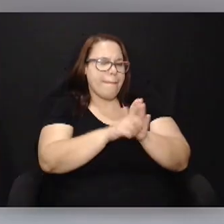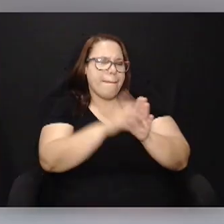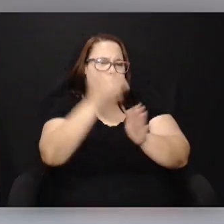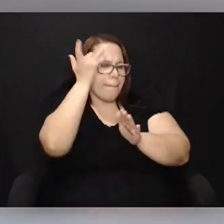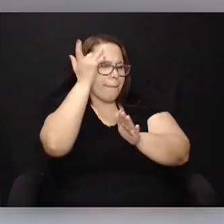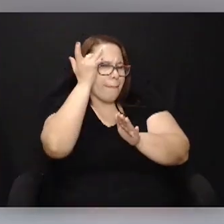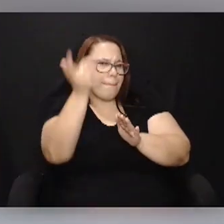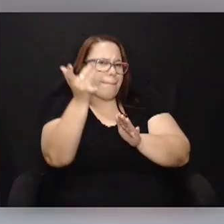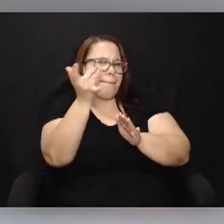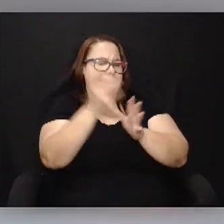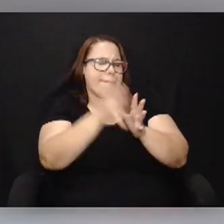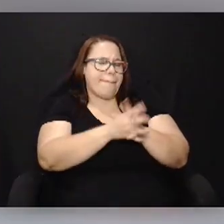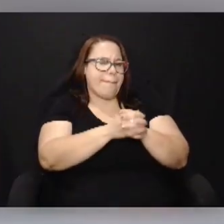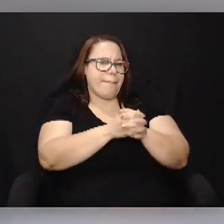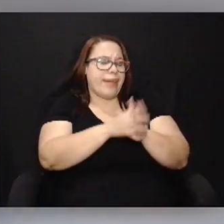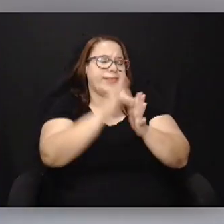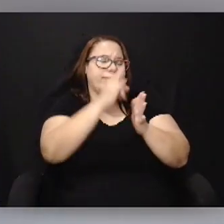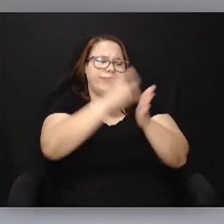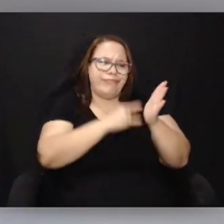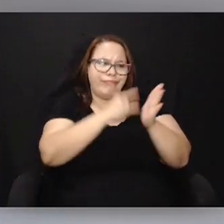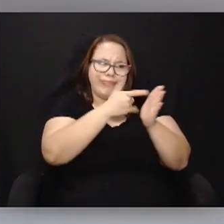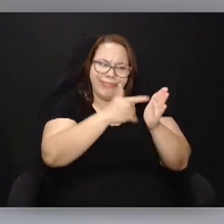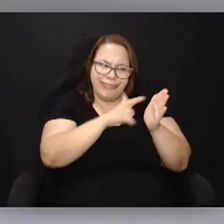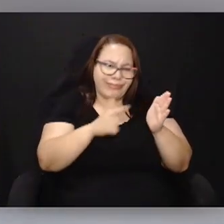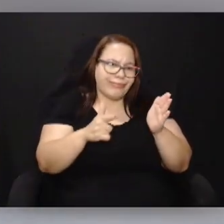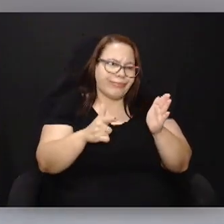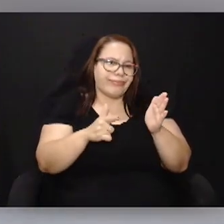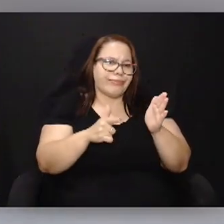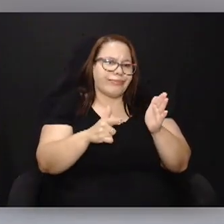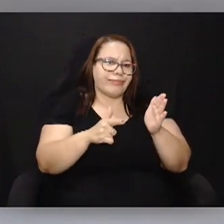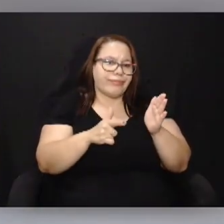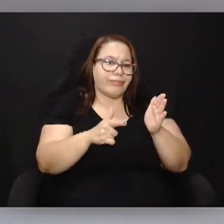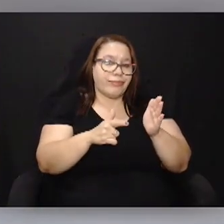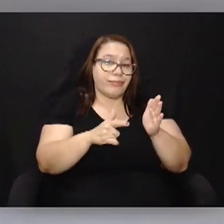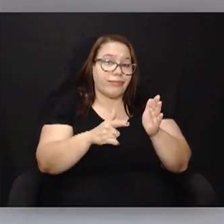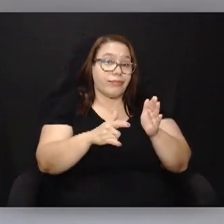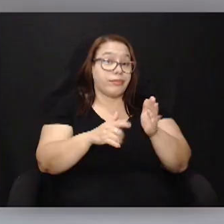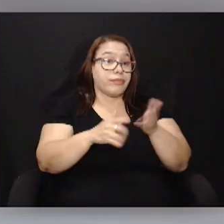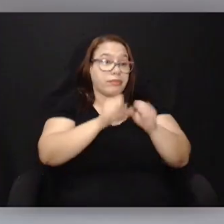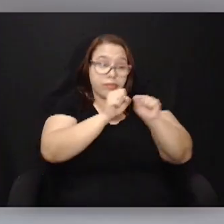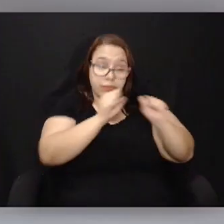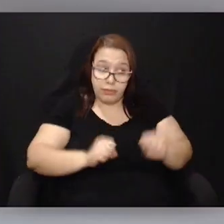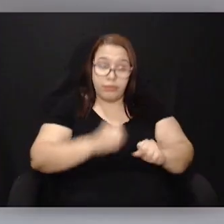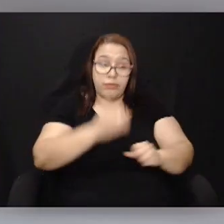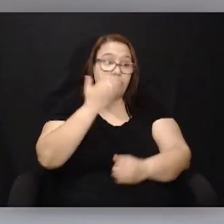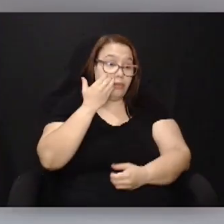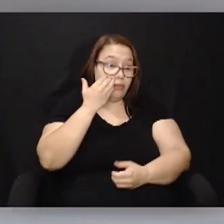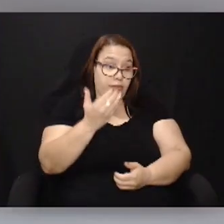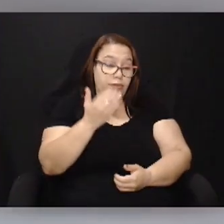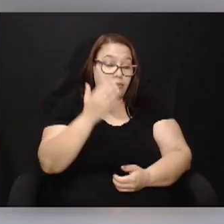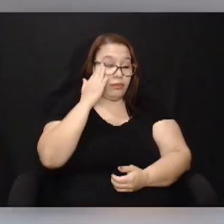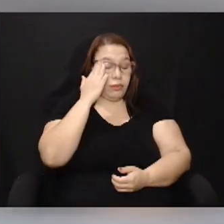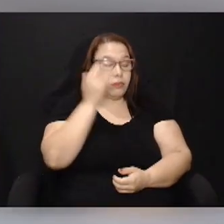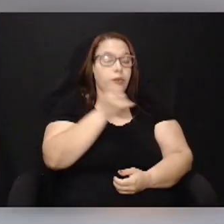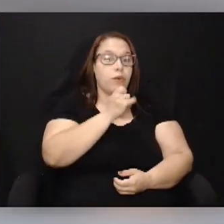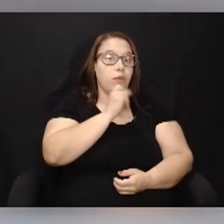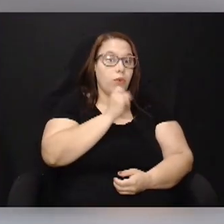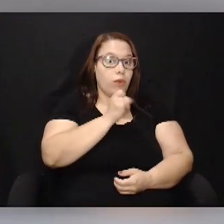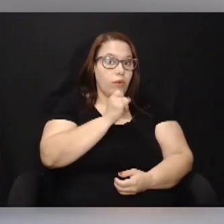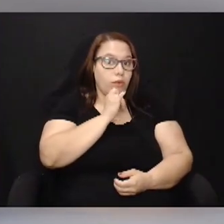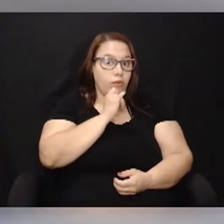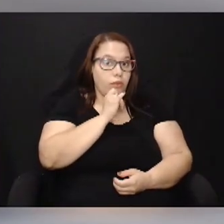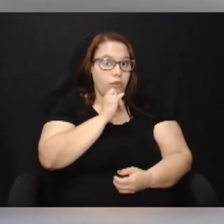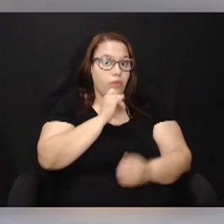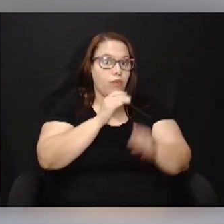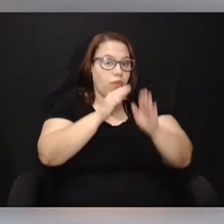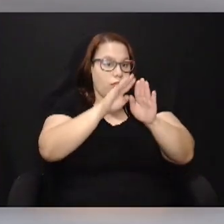uma desburocratização da máquina pública. A pessoa que tem, por exemplo, que demolir